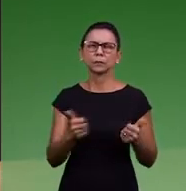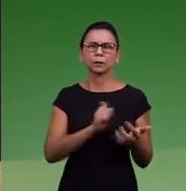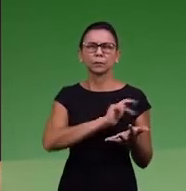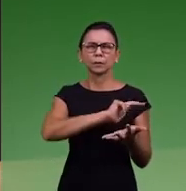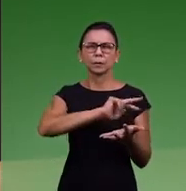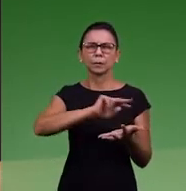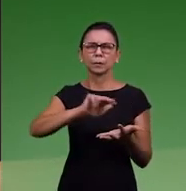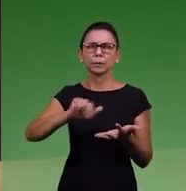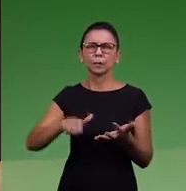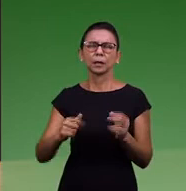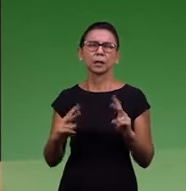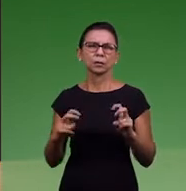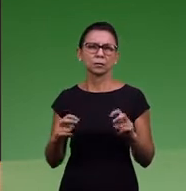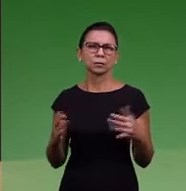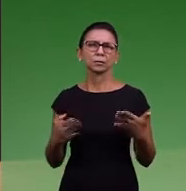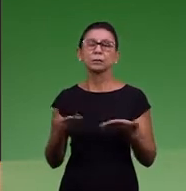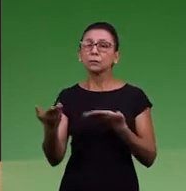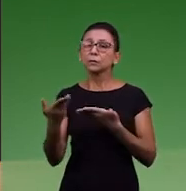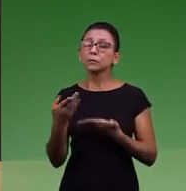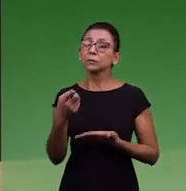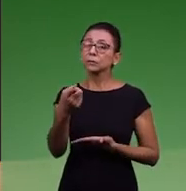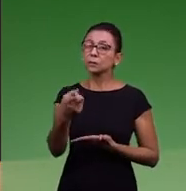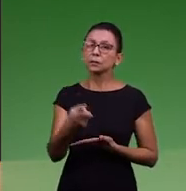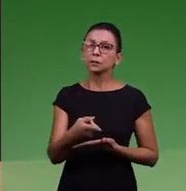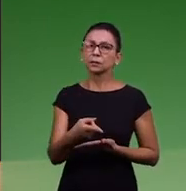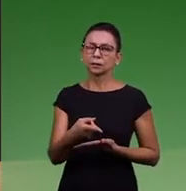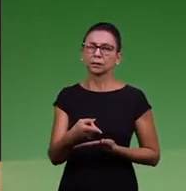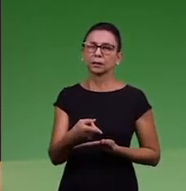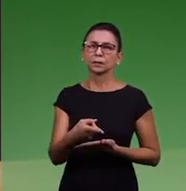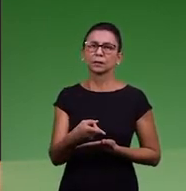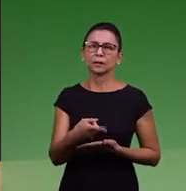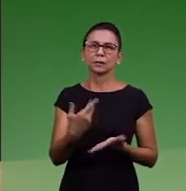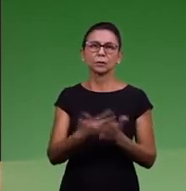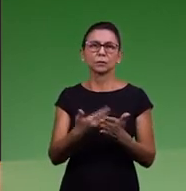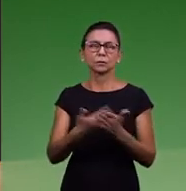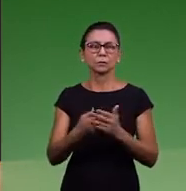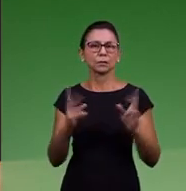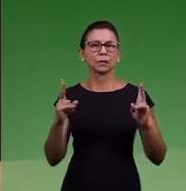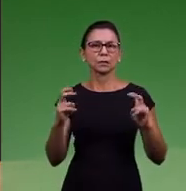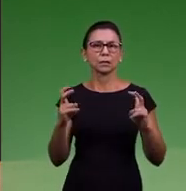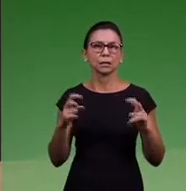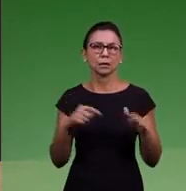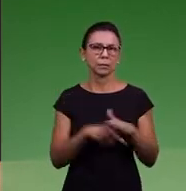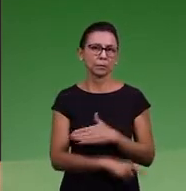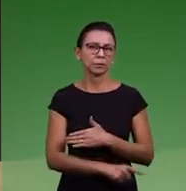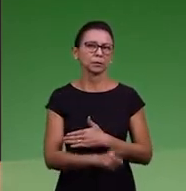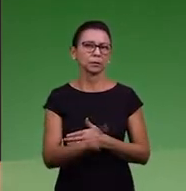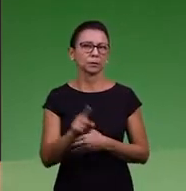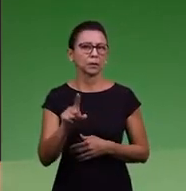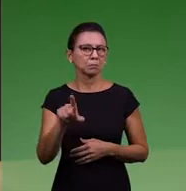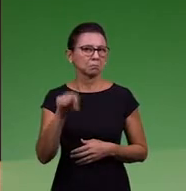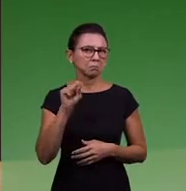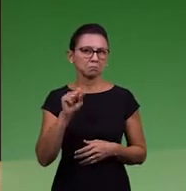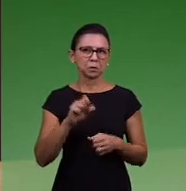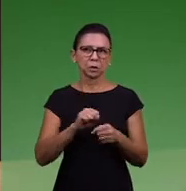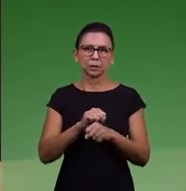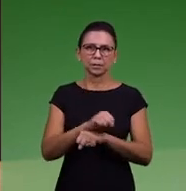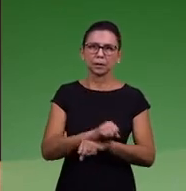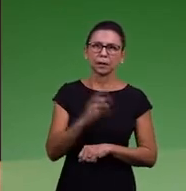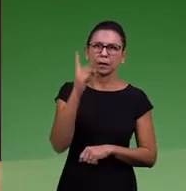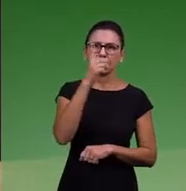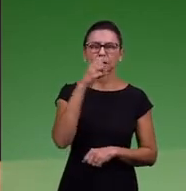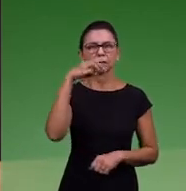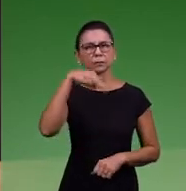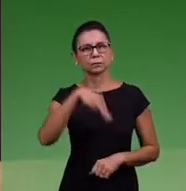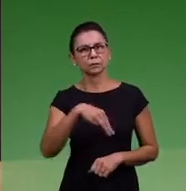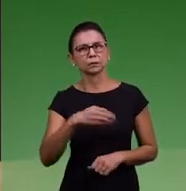E convidá-lo a se aprofundar nesse tema. Você tem como opção seminários, Manaim Domingos